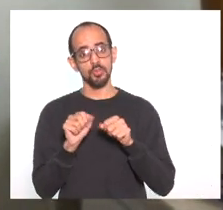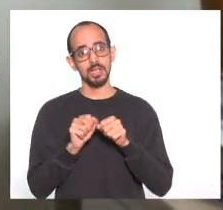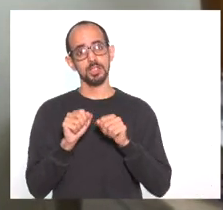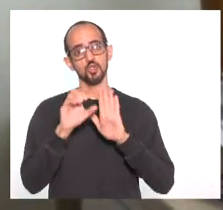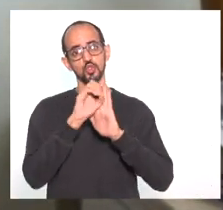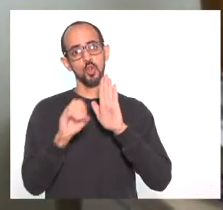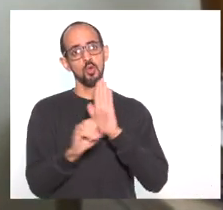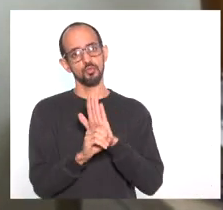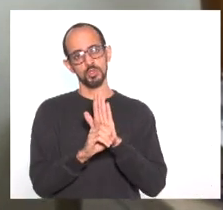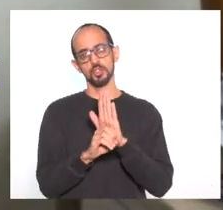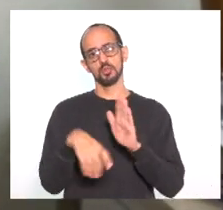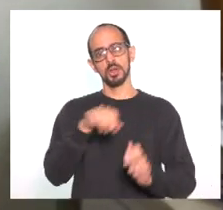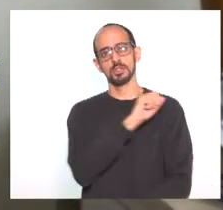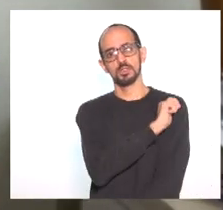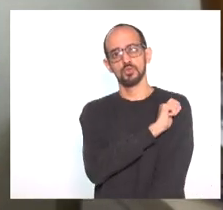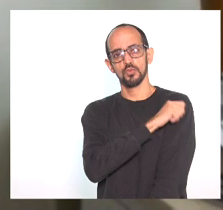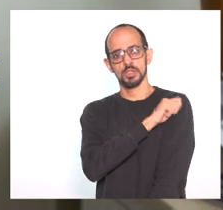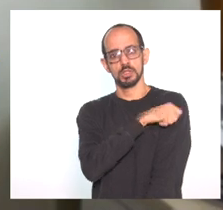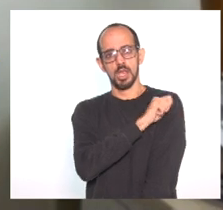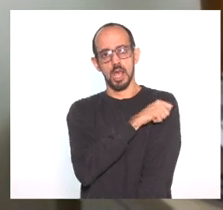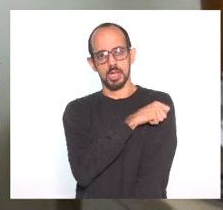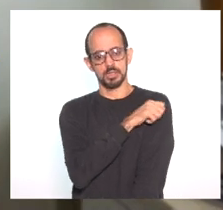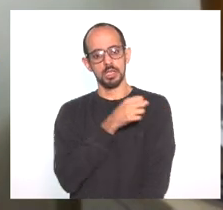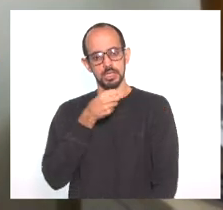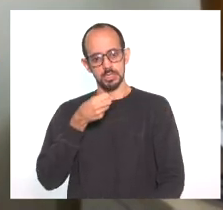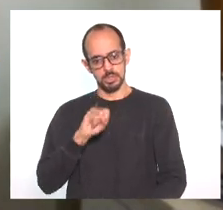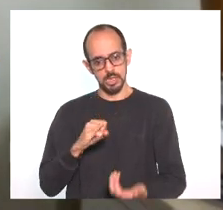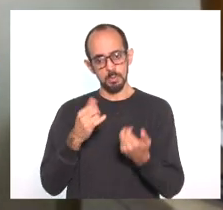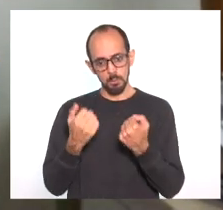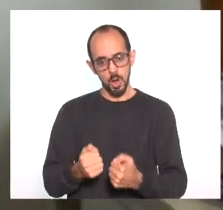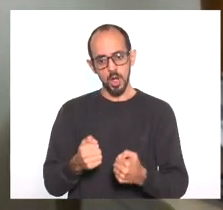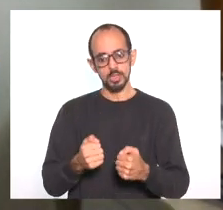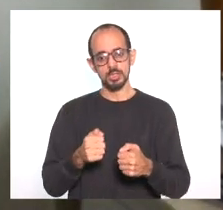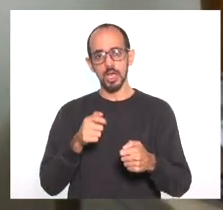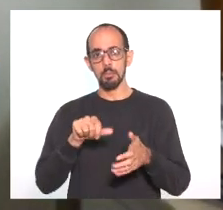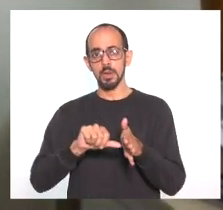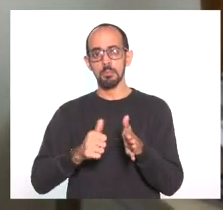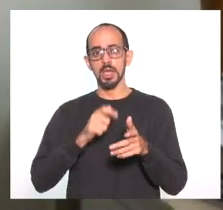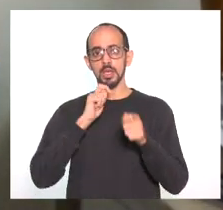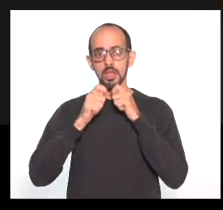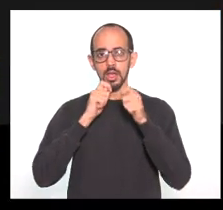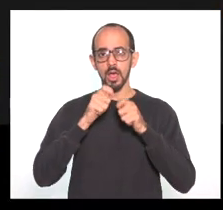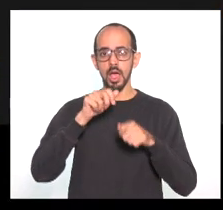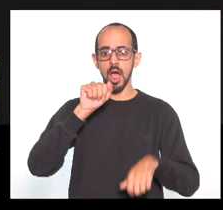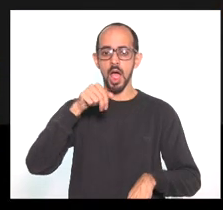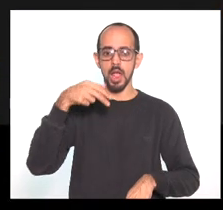entes fiscalizadores. E a primeira exposição será da ANP.